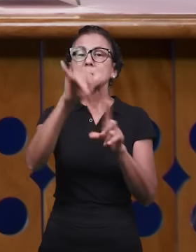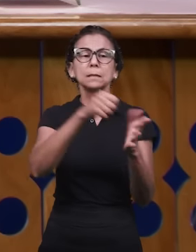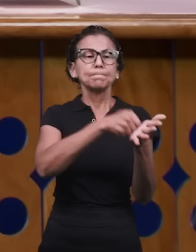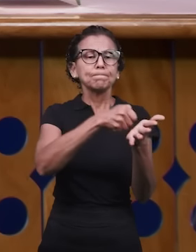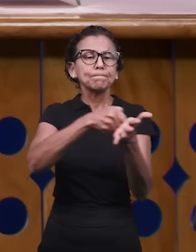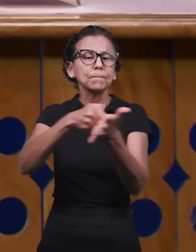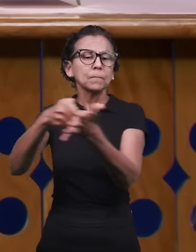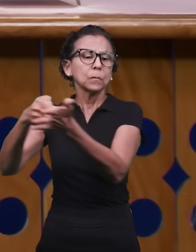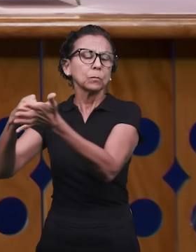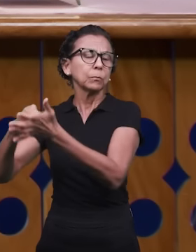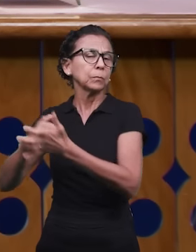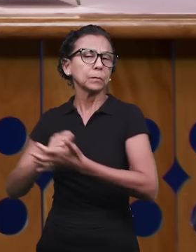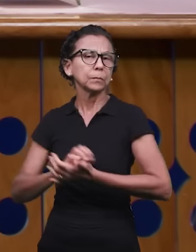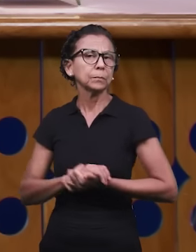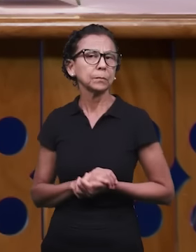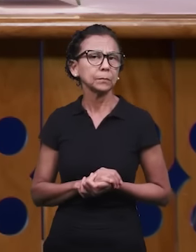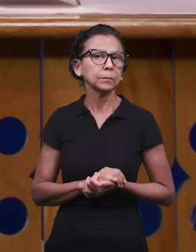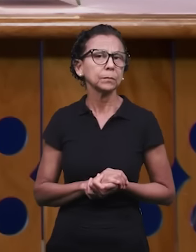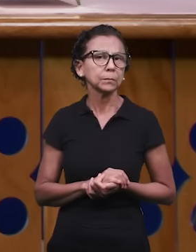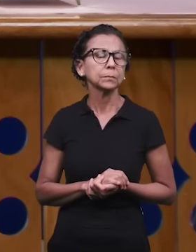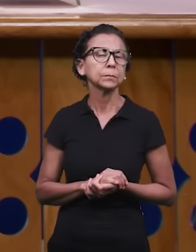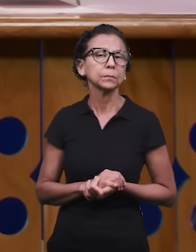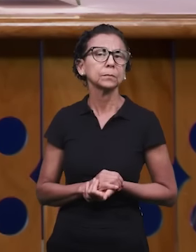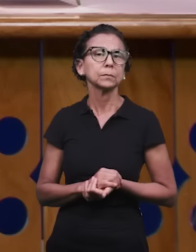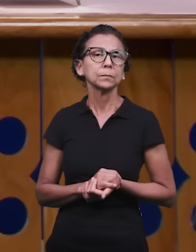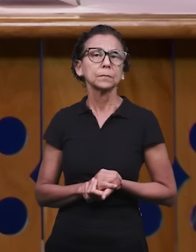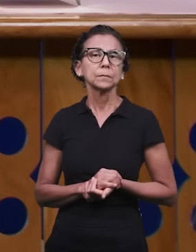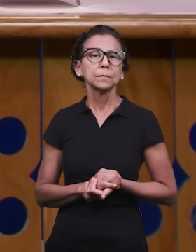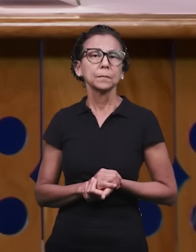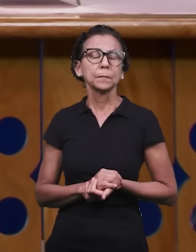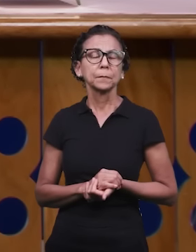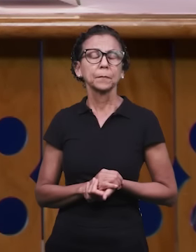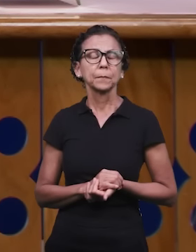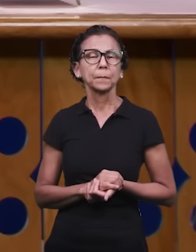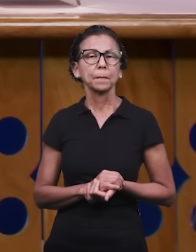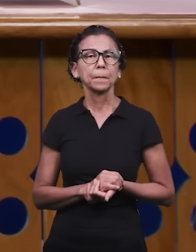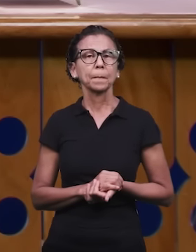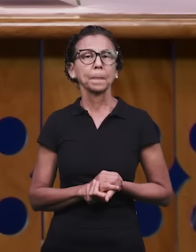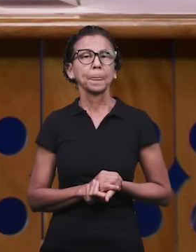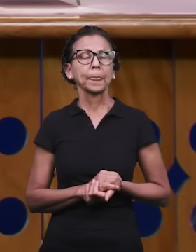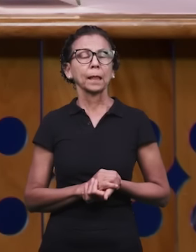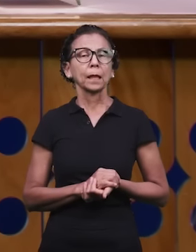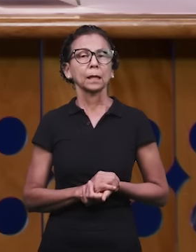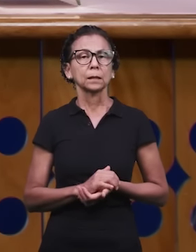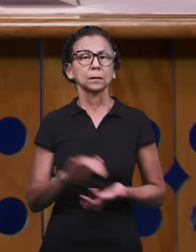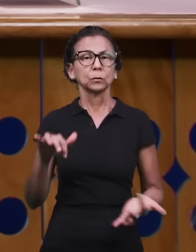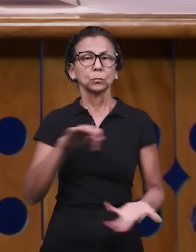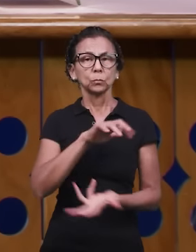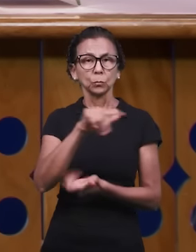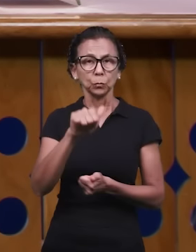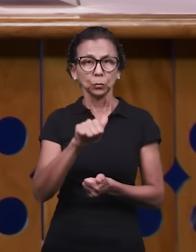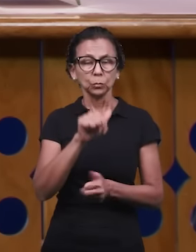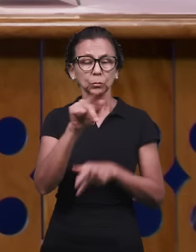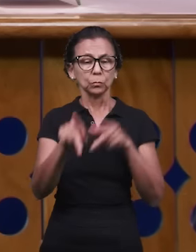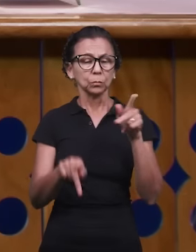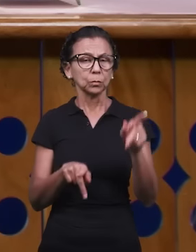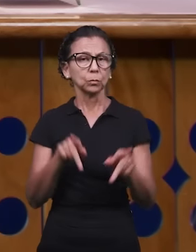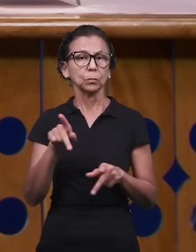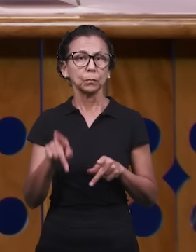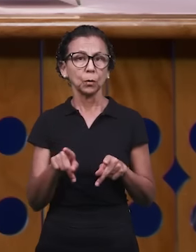seria ouvida. O Espírito Santo do Senhor está